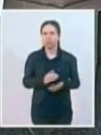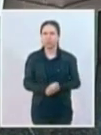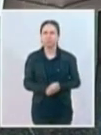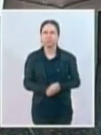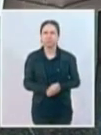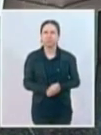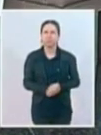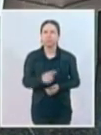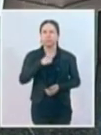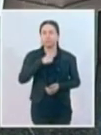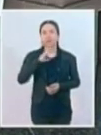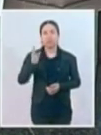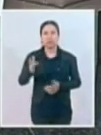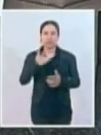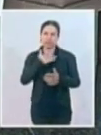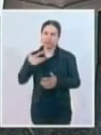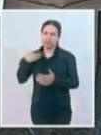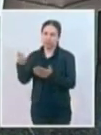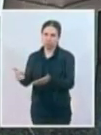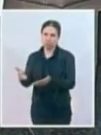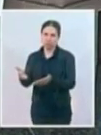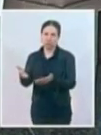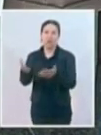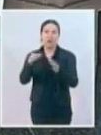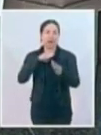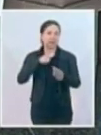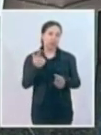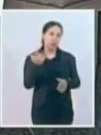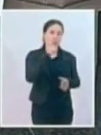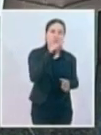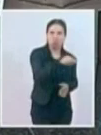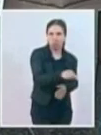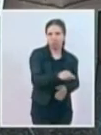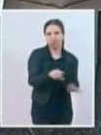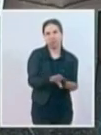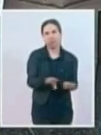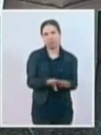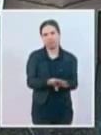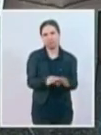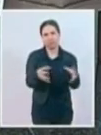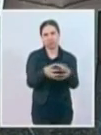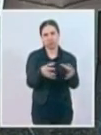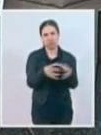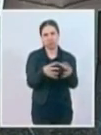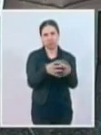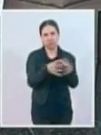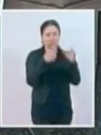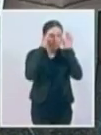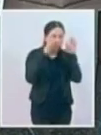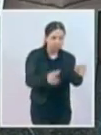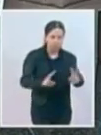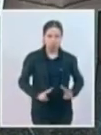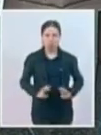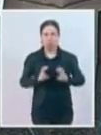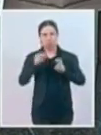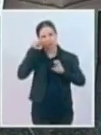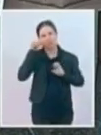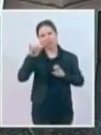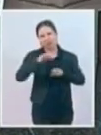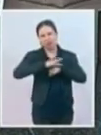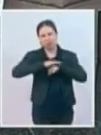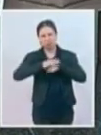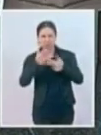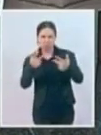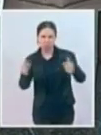existia a Comissão de Saúde em todos os parlamentos, né? Mas aí a Comissão Temática de Combate ao Câncer na Câmara